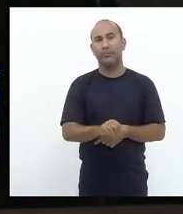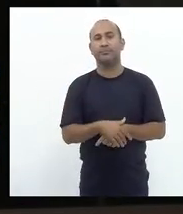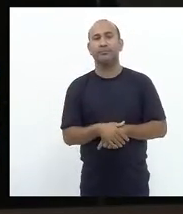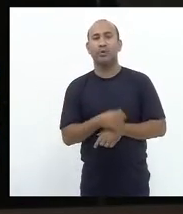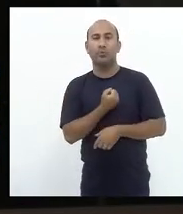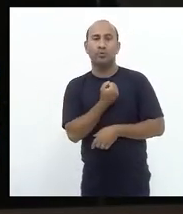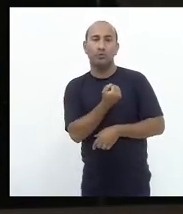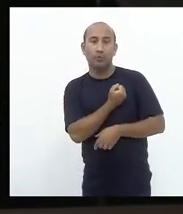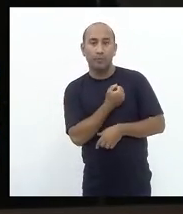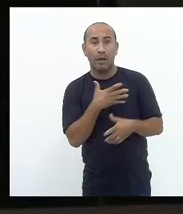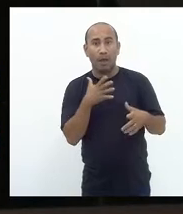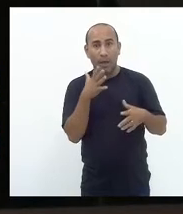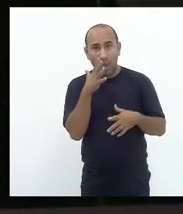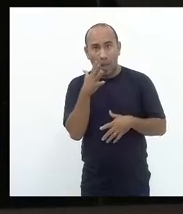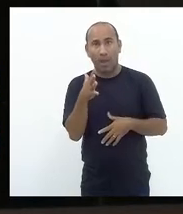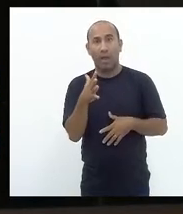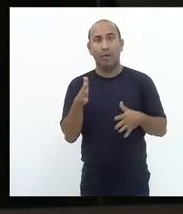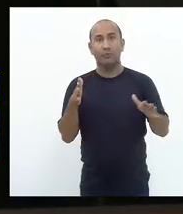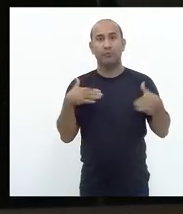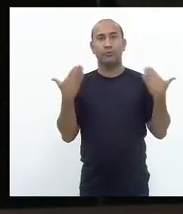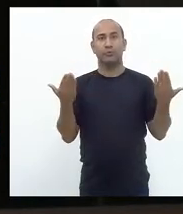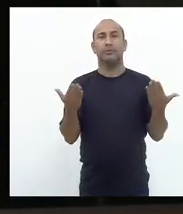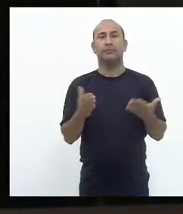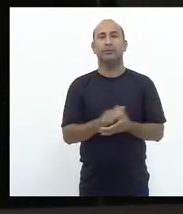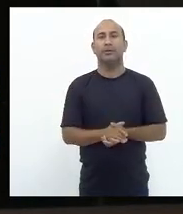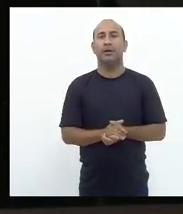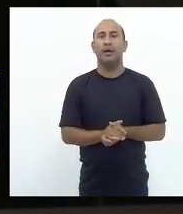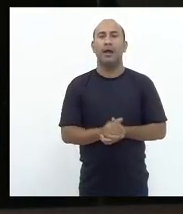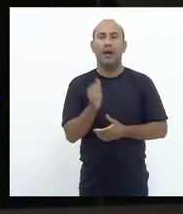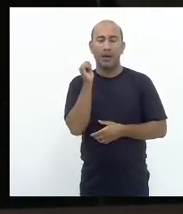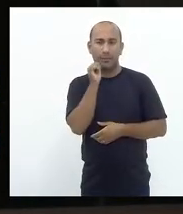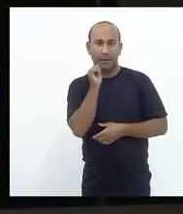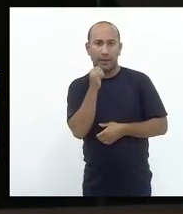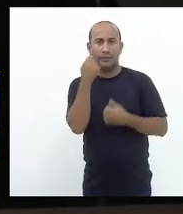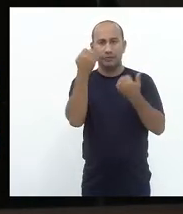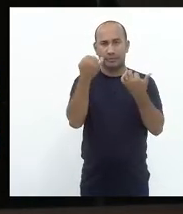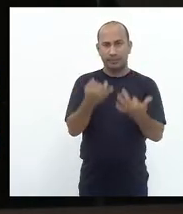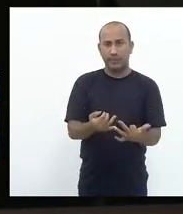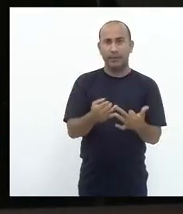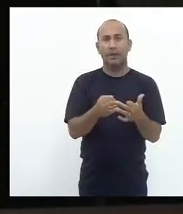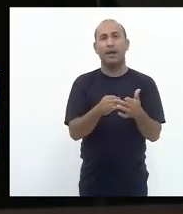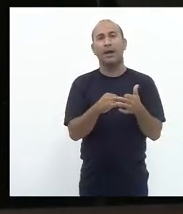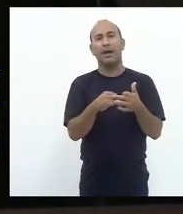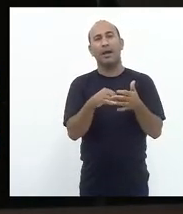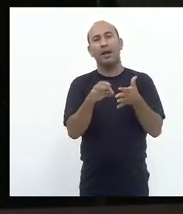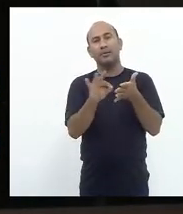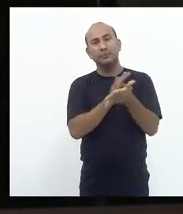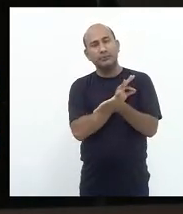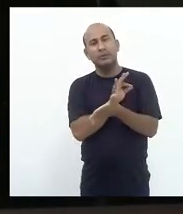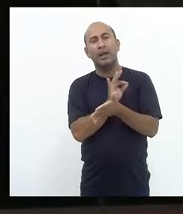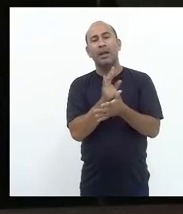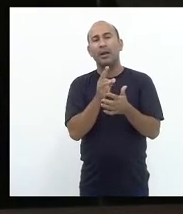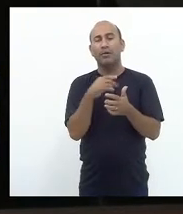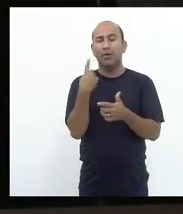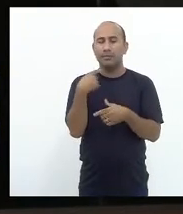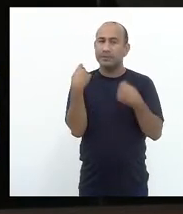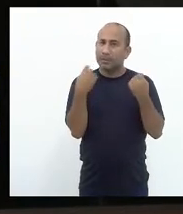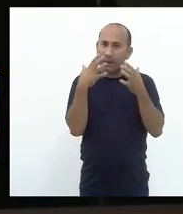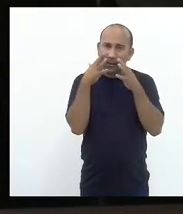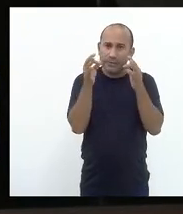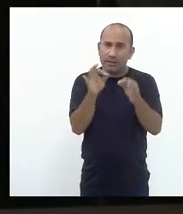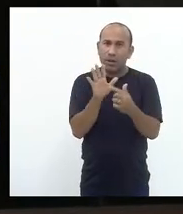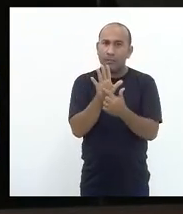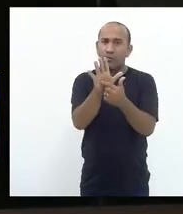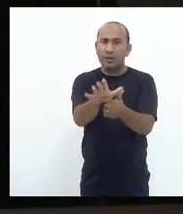número é assustador. O dossiê Mulher traz aí esse registro e a gente precisa ficar atenta e